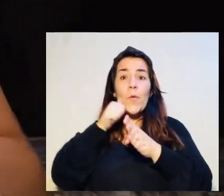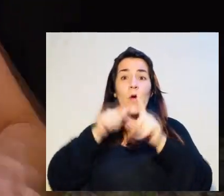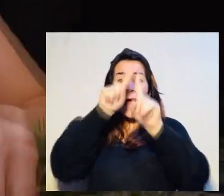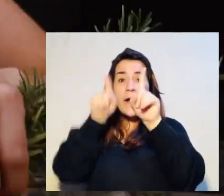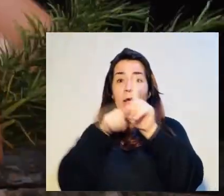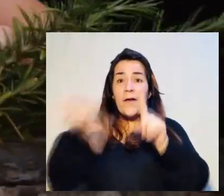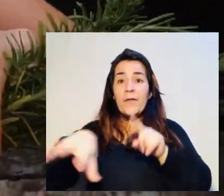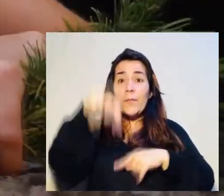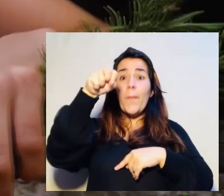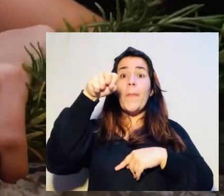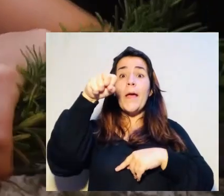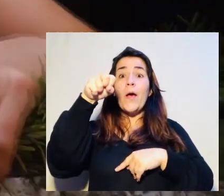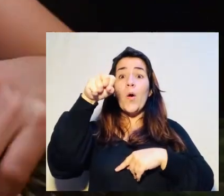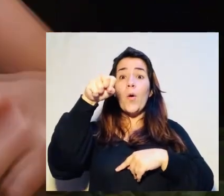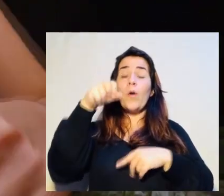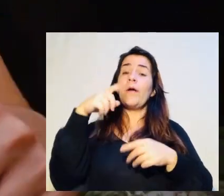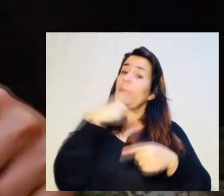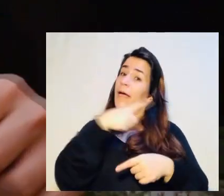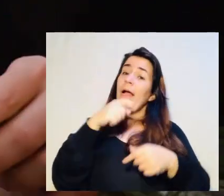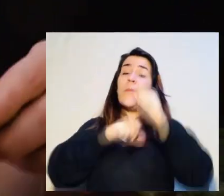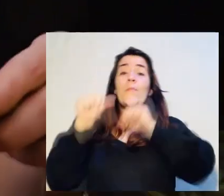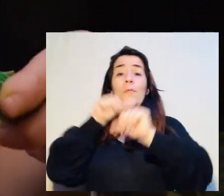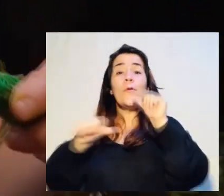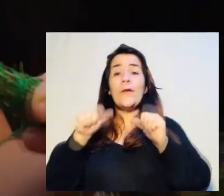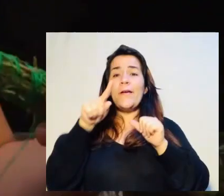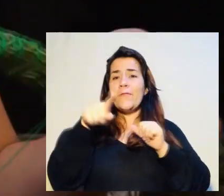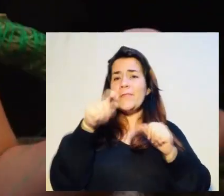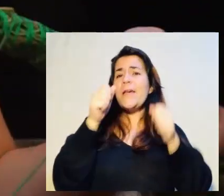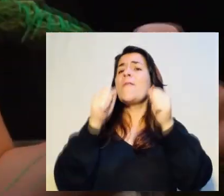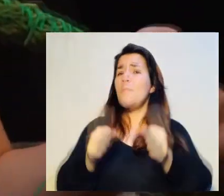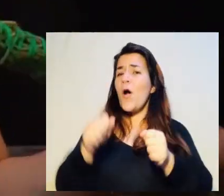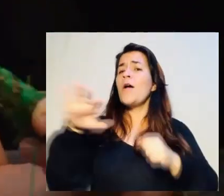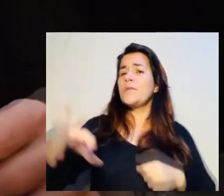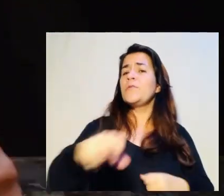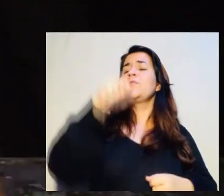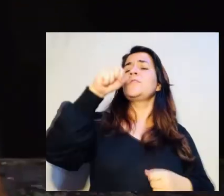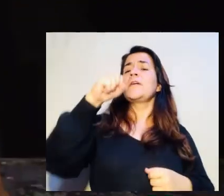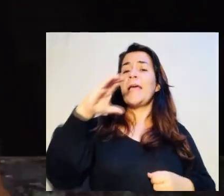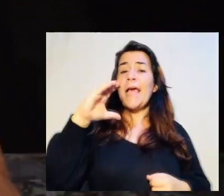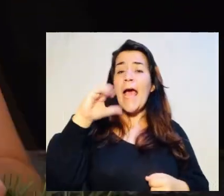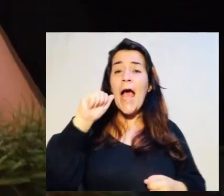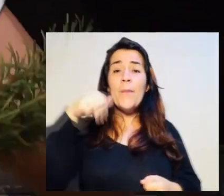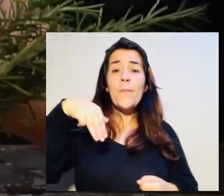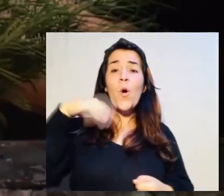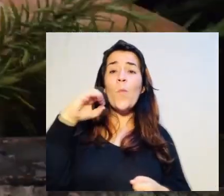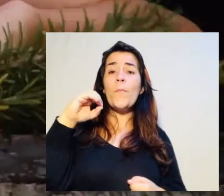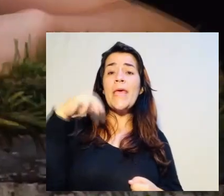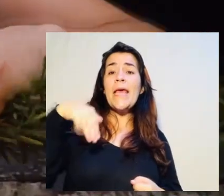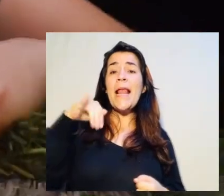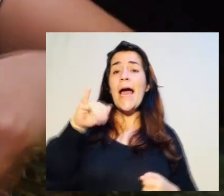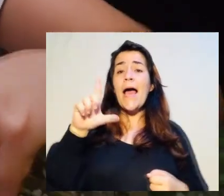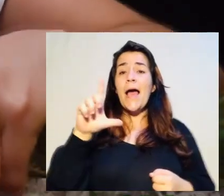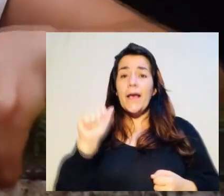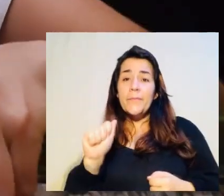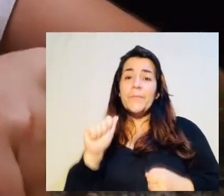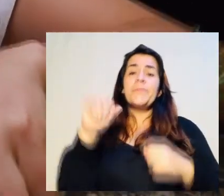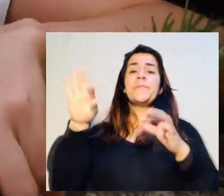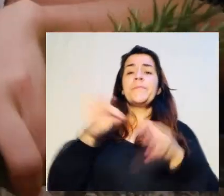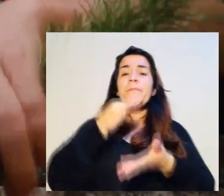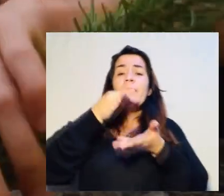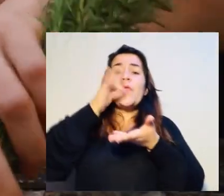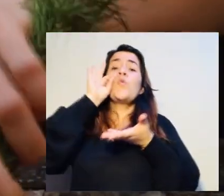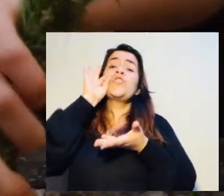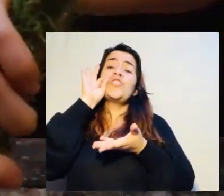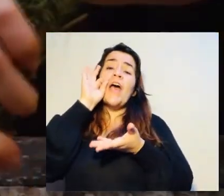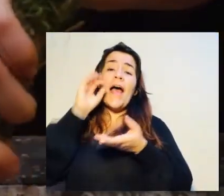E aí, a gente começou a dizer que elas poderiam colocar um punhado de camomila, um punhado de erva